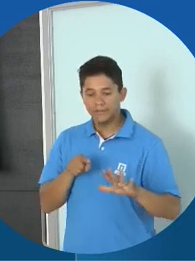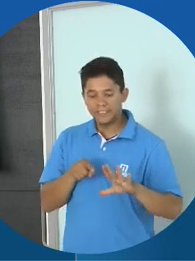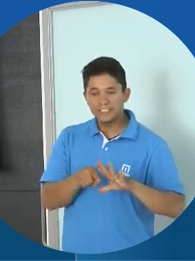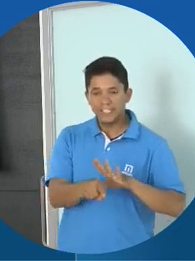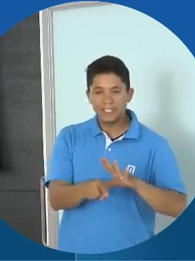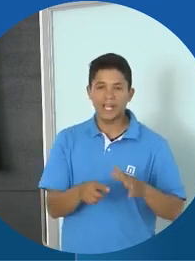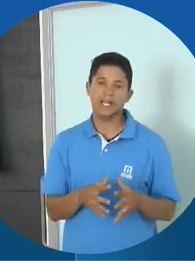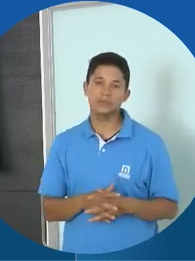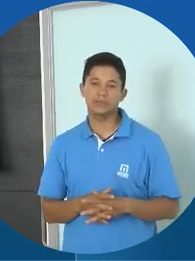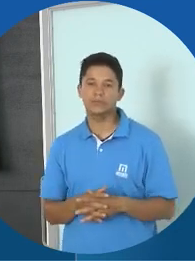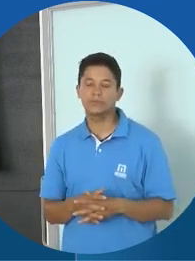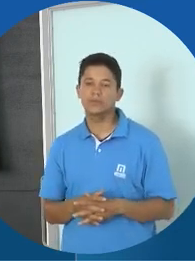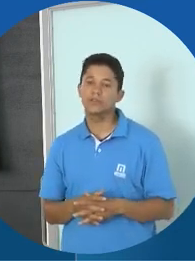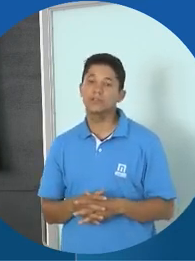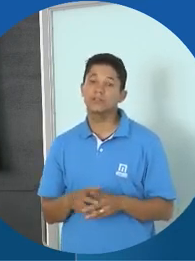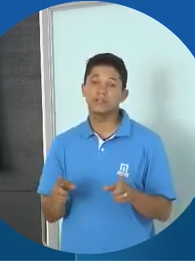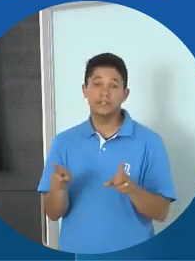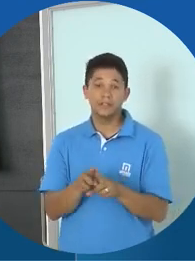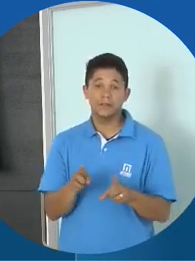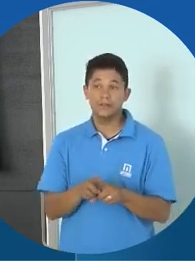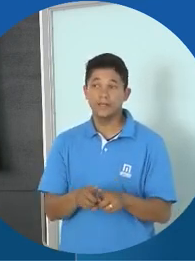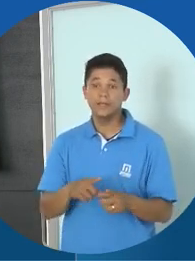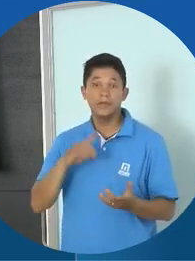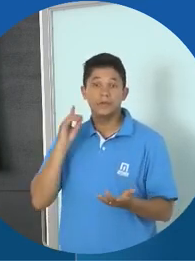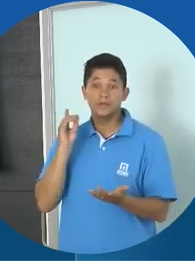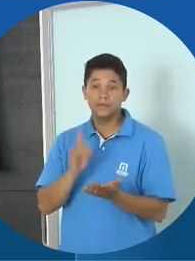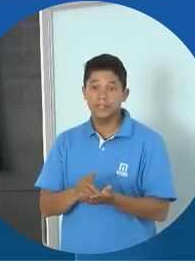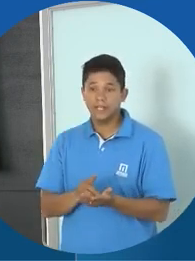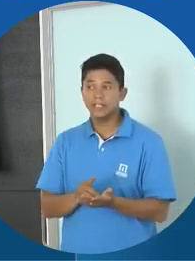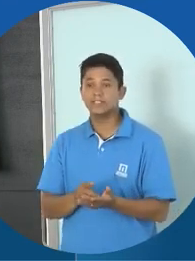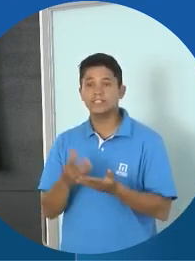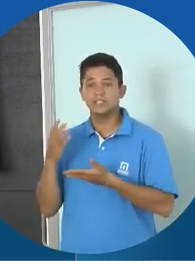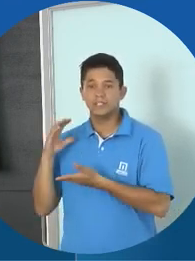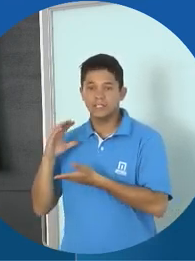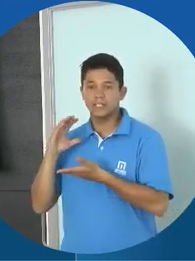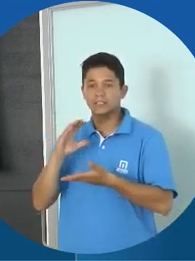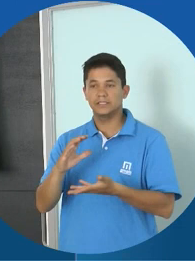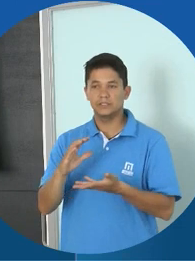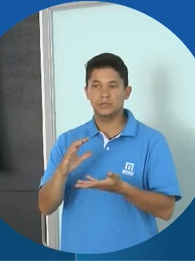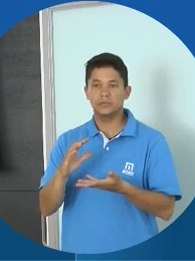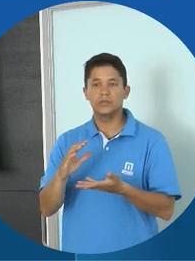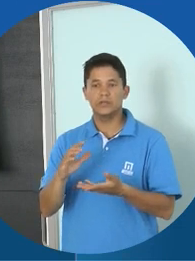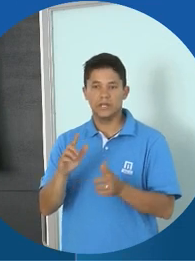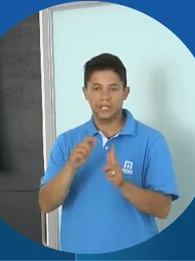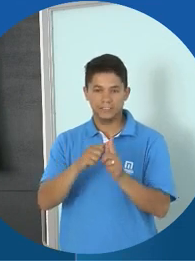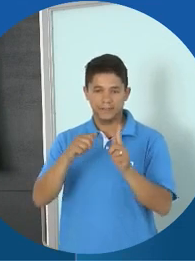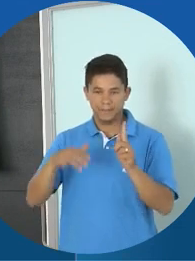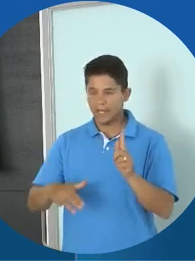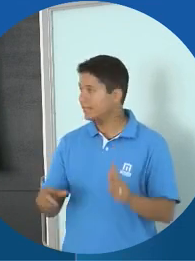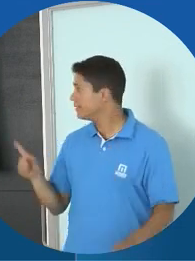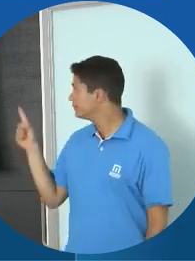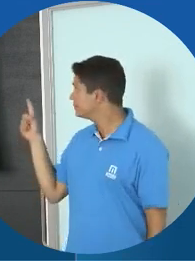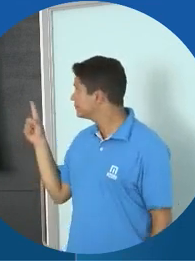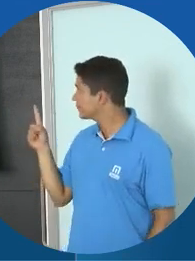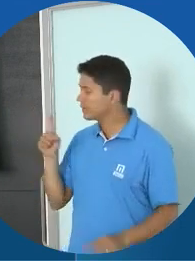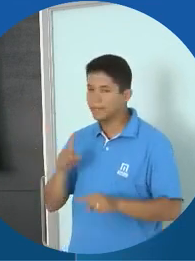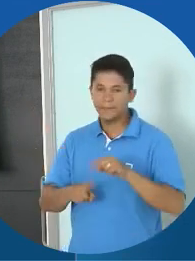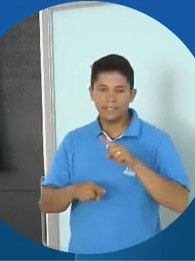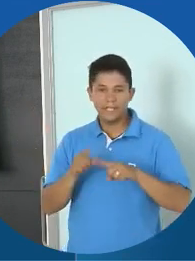que está realmente sendo trazido pela Gemaia. Esse material ele é